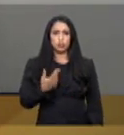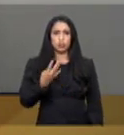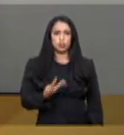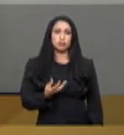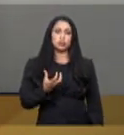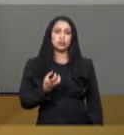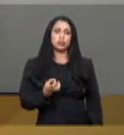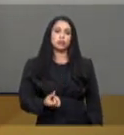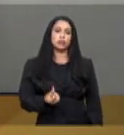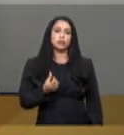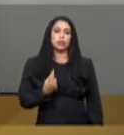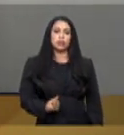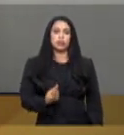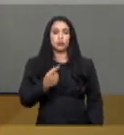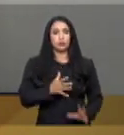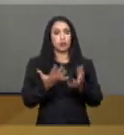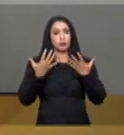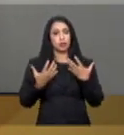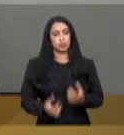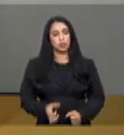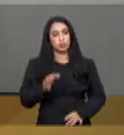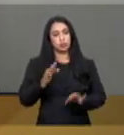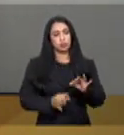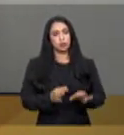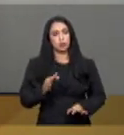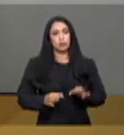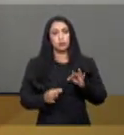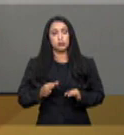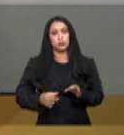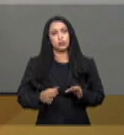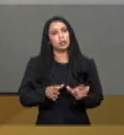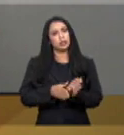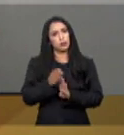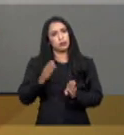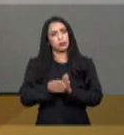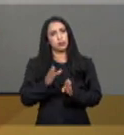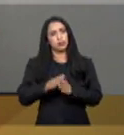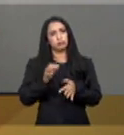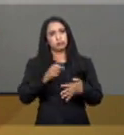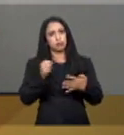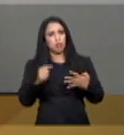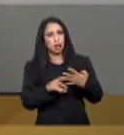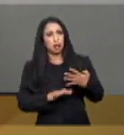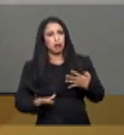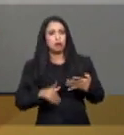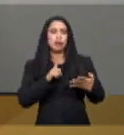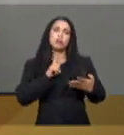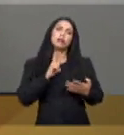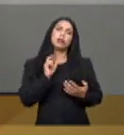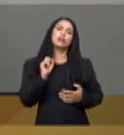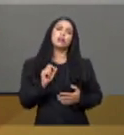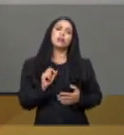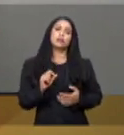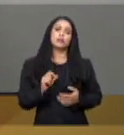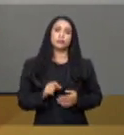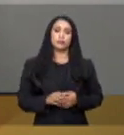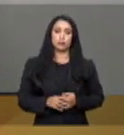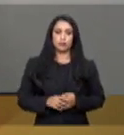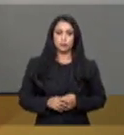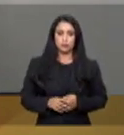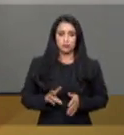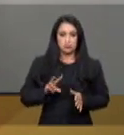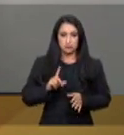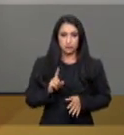562-461. O não acolhimento daqueles julgados como orientador jurisprudencial a ser aplicado no caso presente não significa,